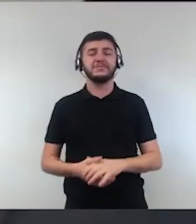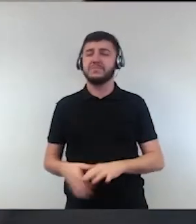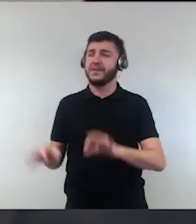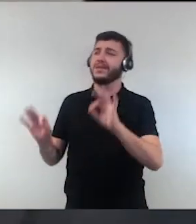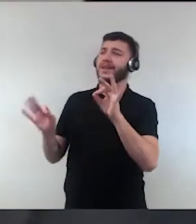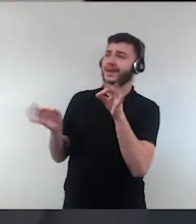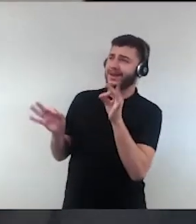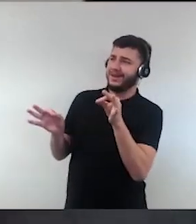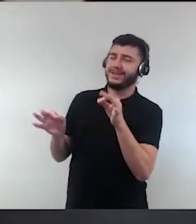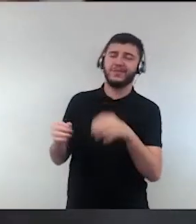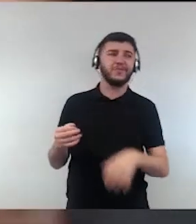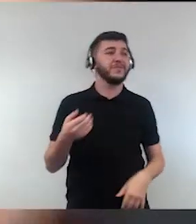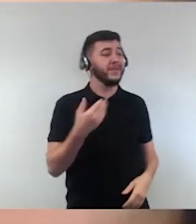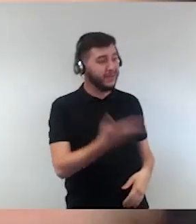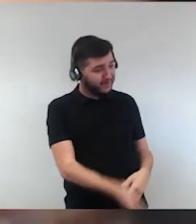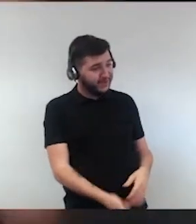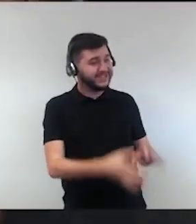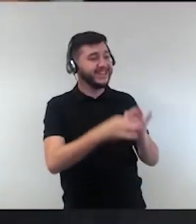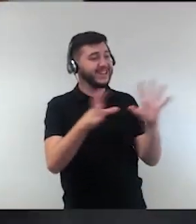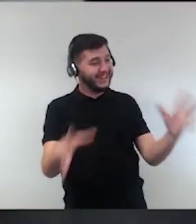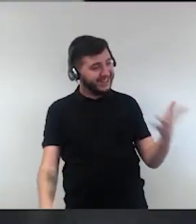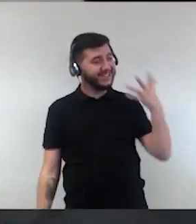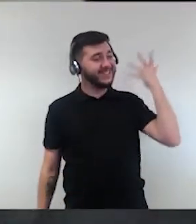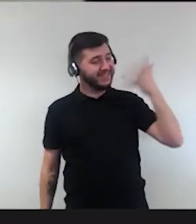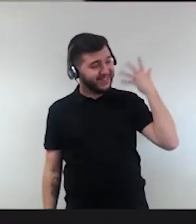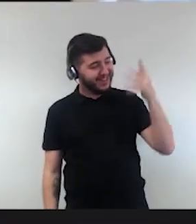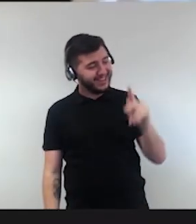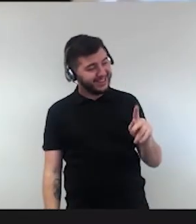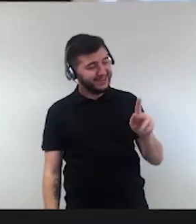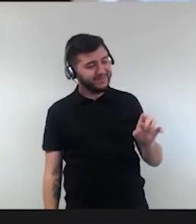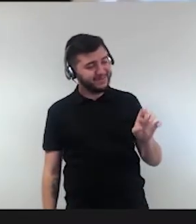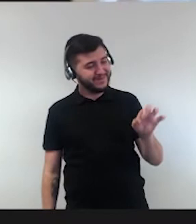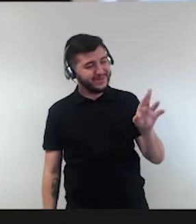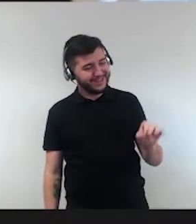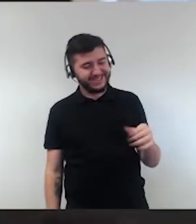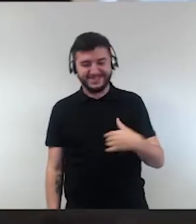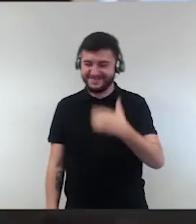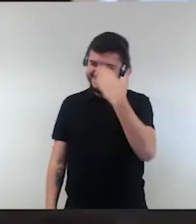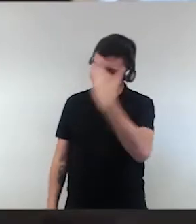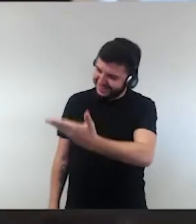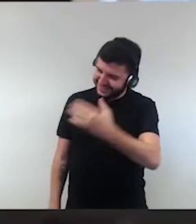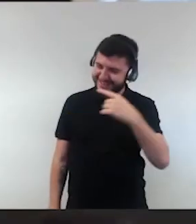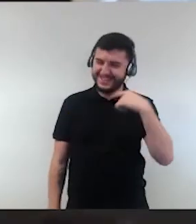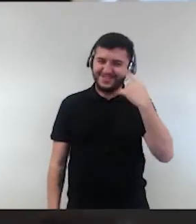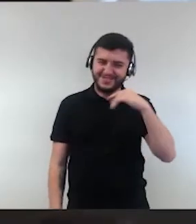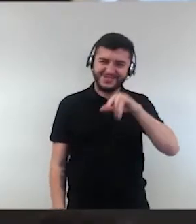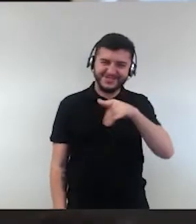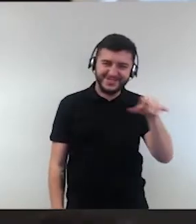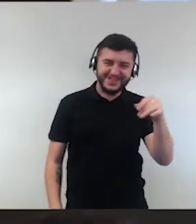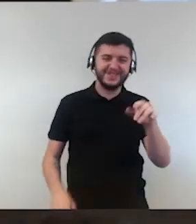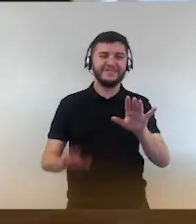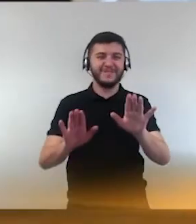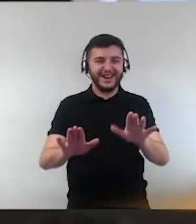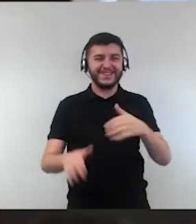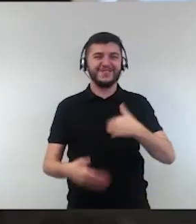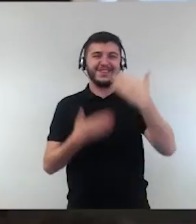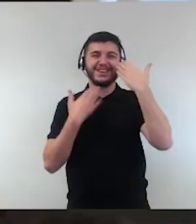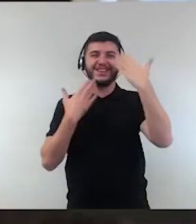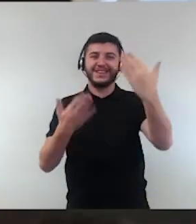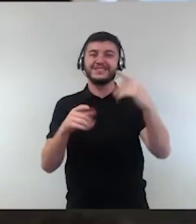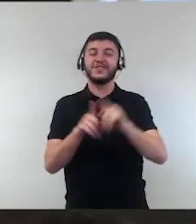Então, Pedro, você tem a palavra. Muito obrigado, doutor João. Em primeiro lugar, gostaria de agradecer o